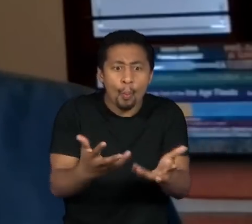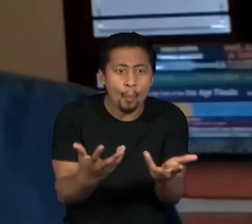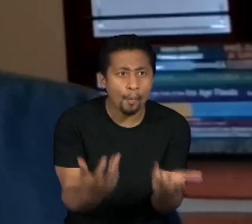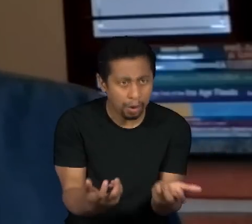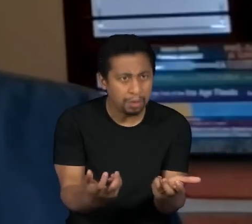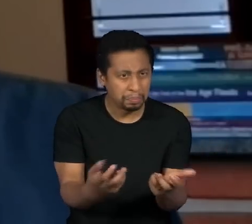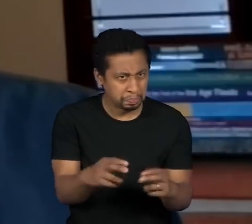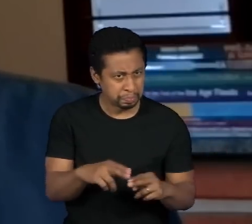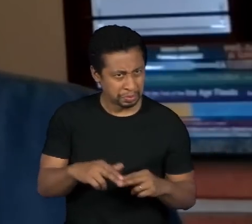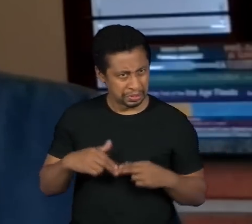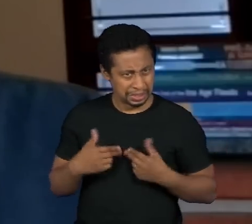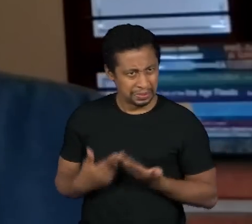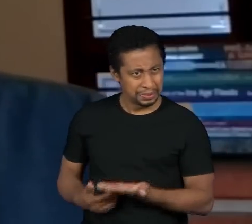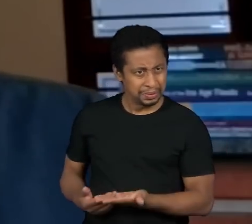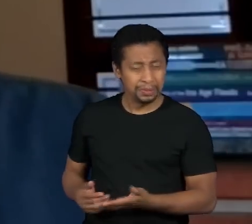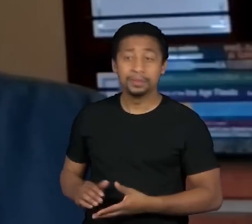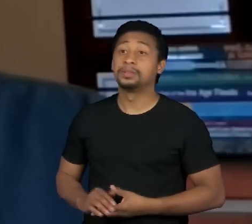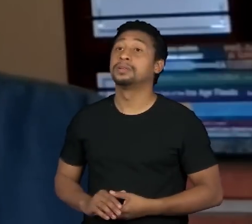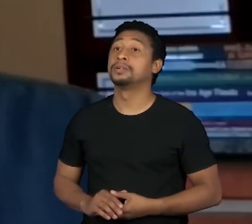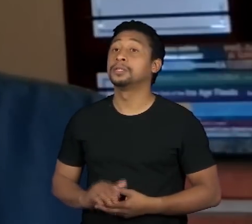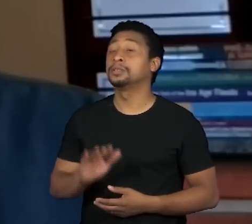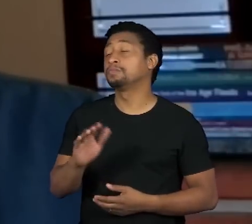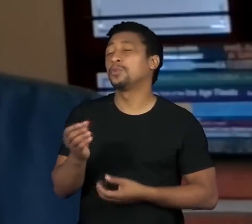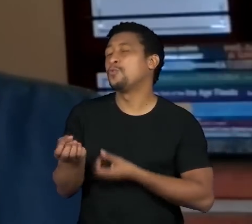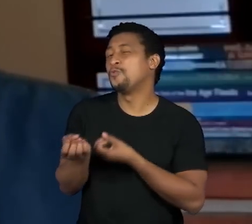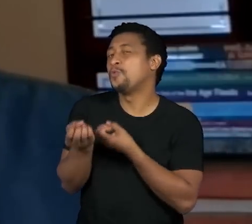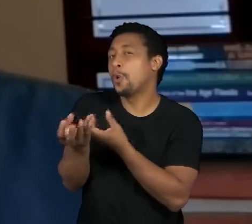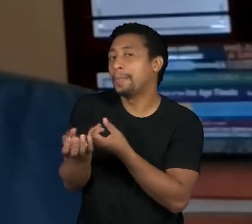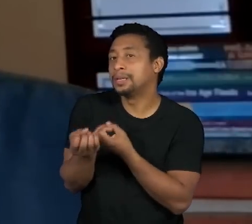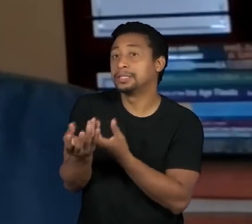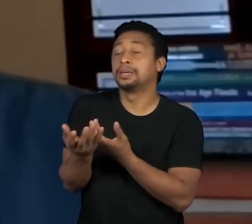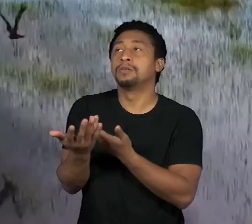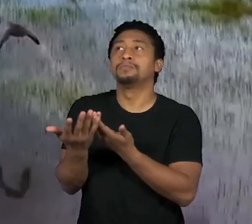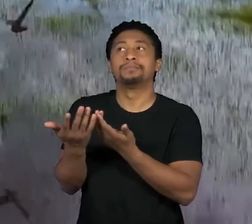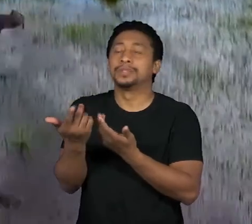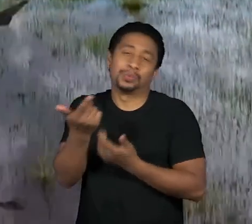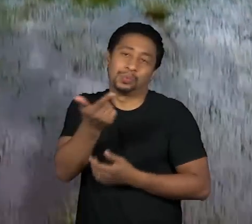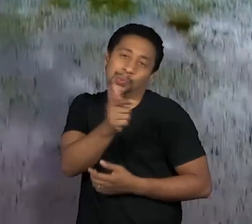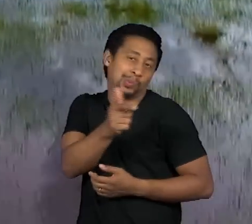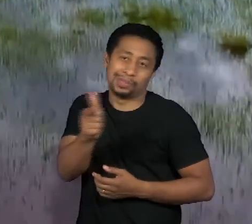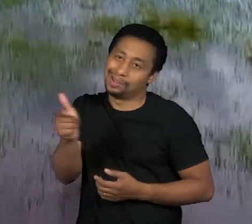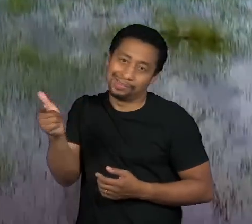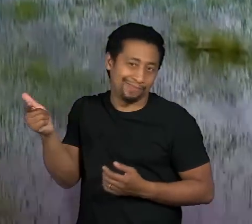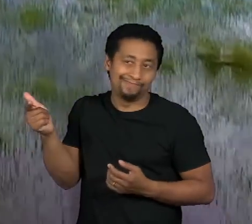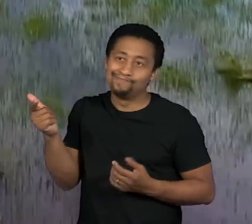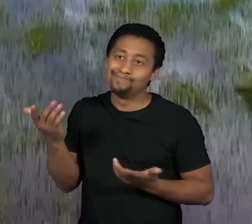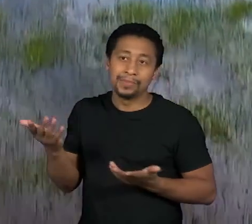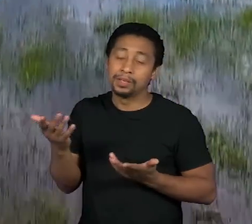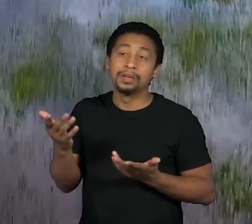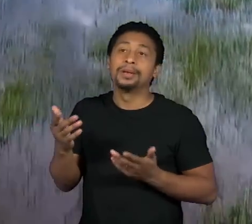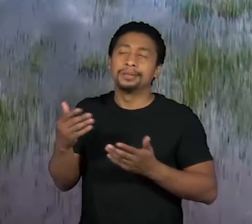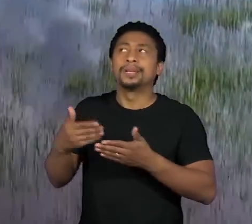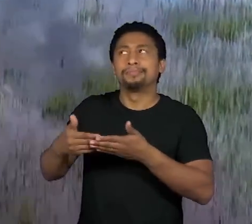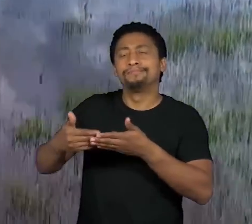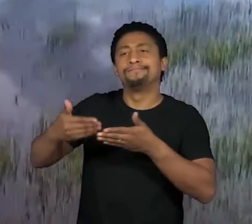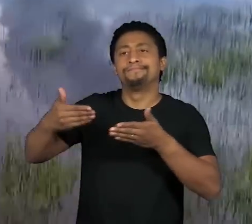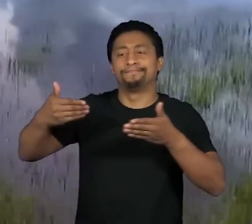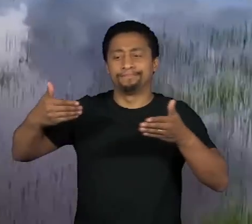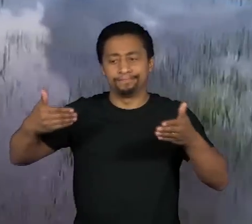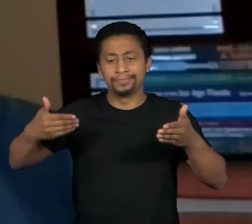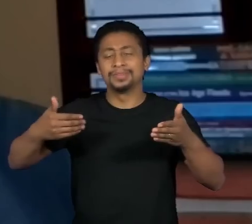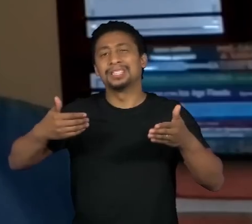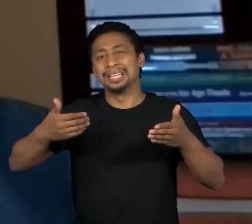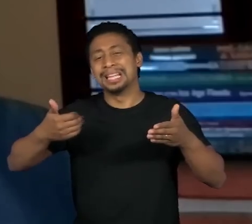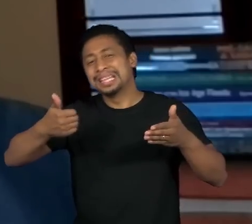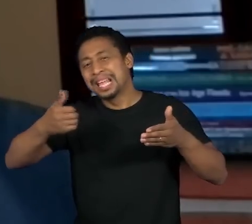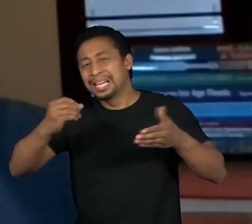dados de estações pluviométricas e pluviométricas que tenham uma longa duração. Nós temos dados de algumas décadas.